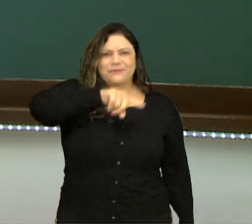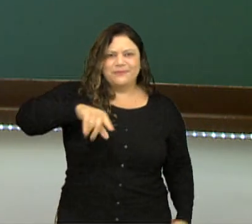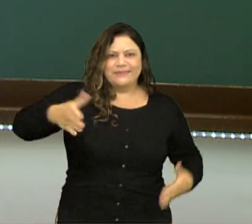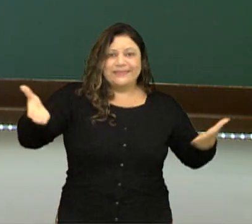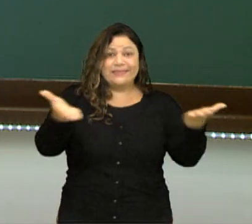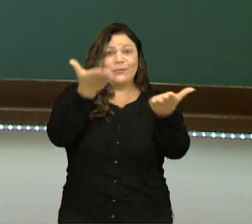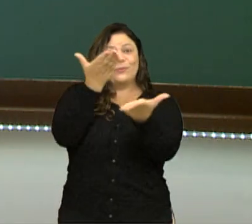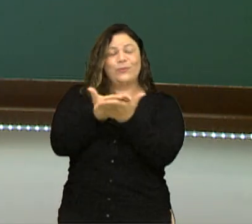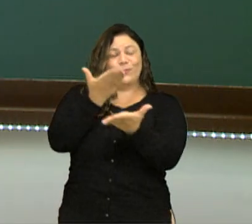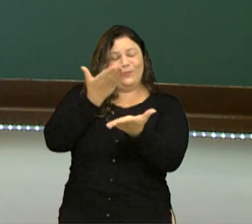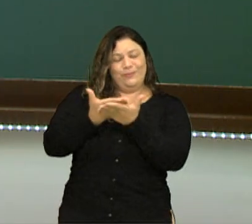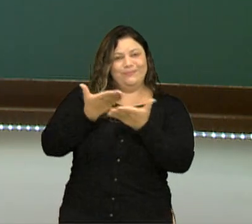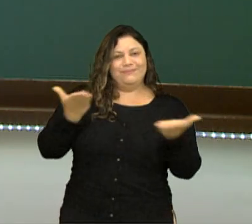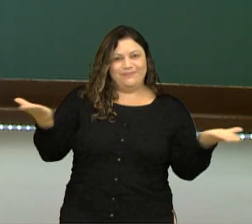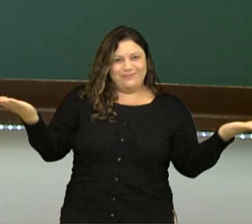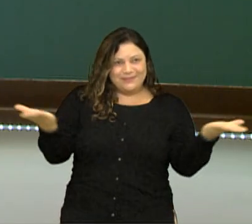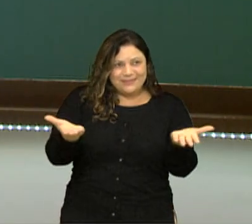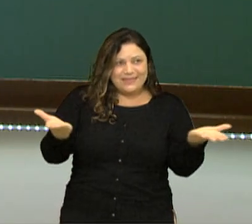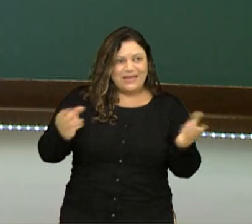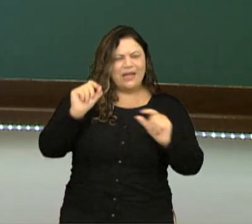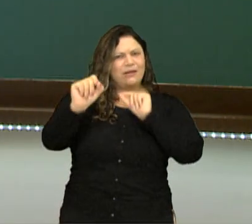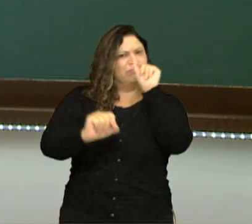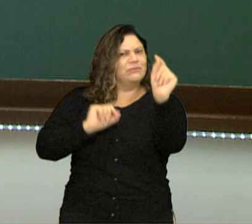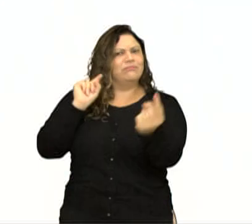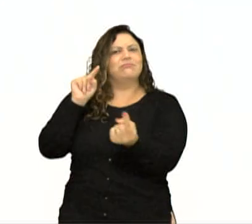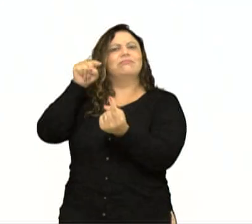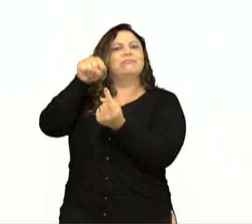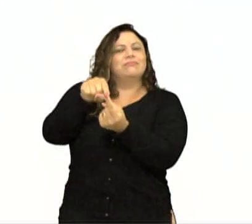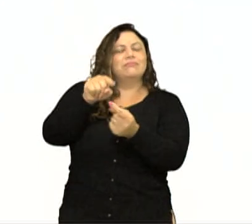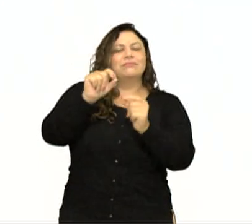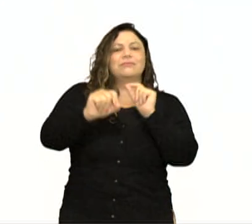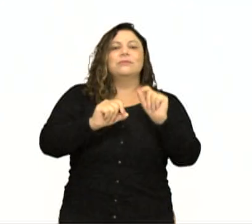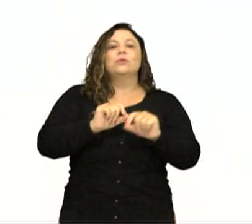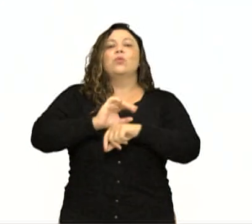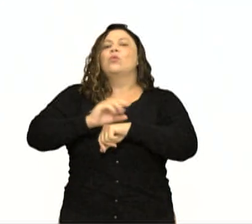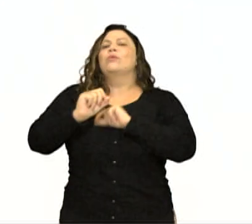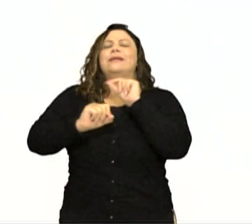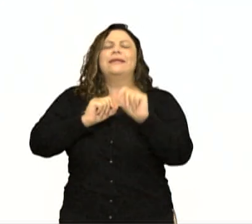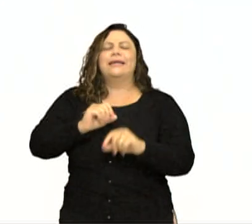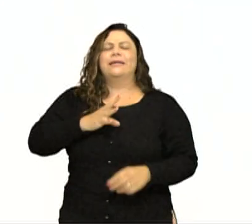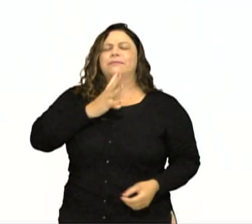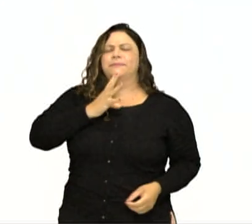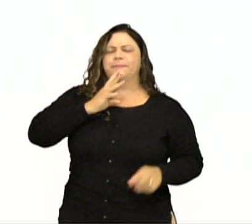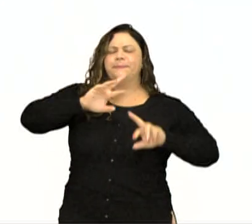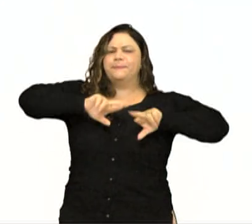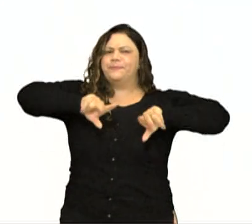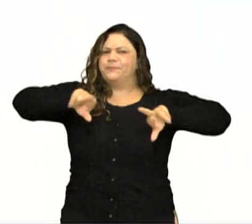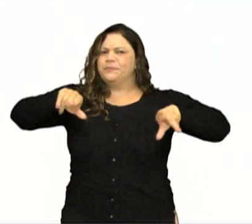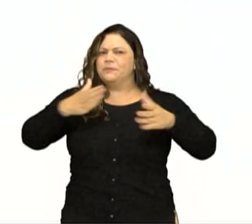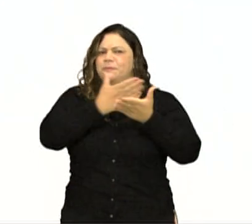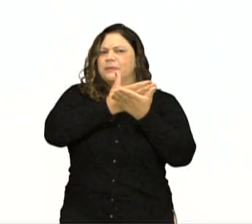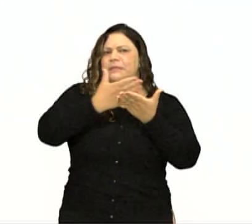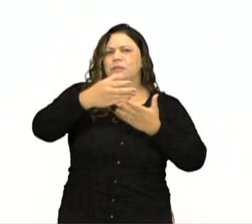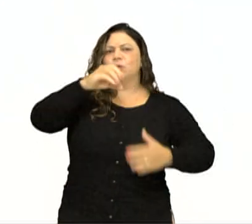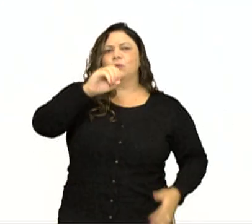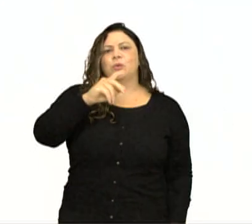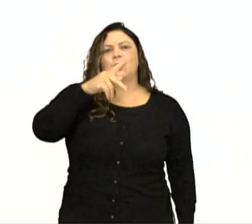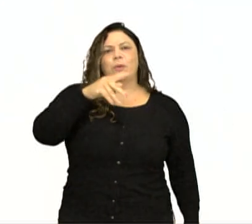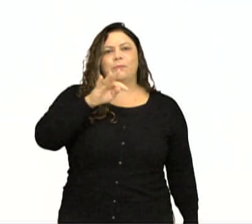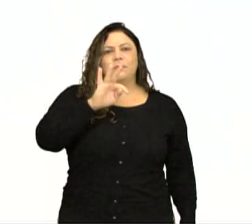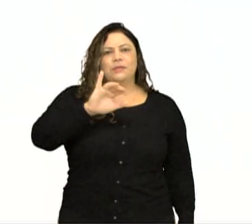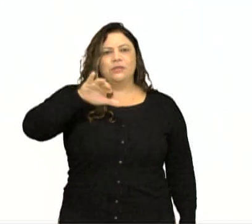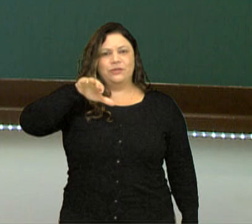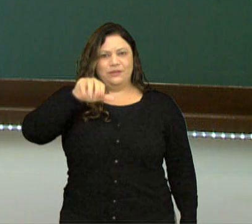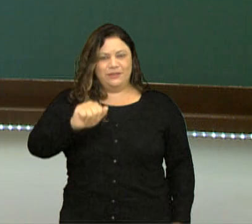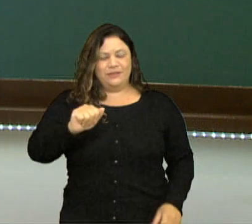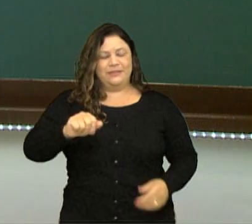de hoje, nós temos um grande objetivo, conhecer os princípios da óptica geométrica e também a